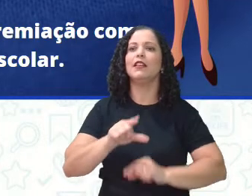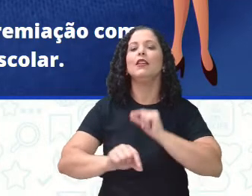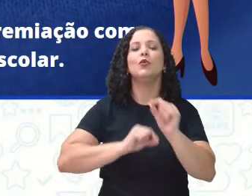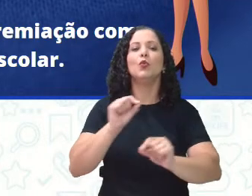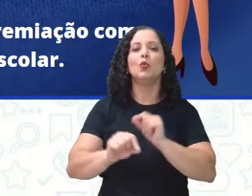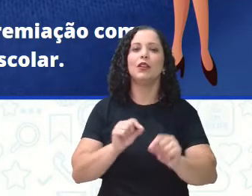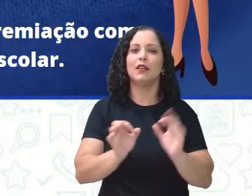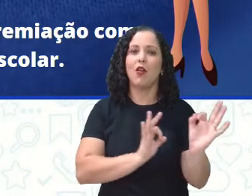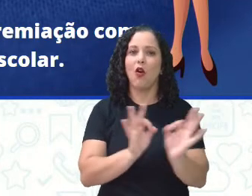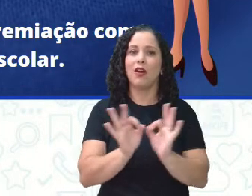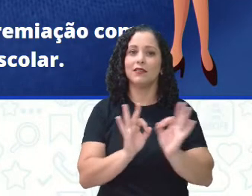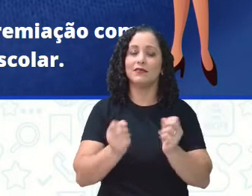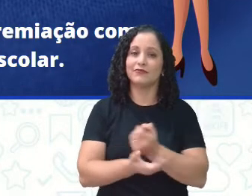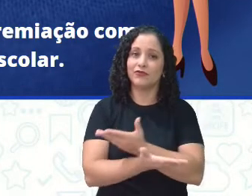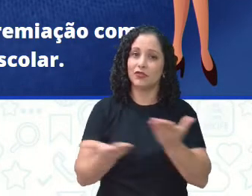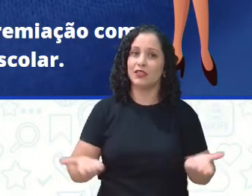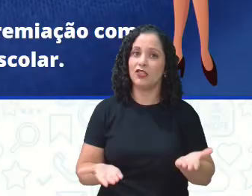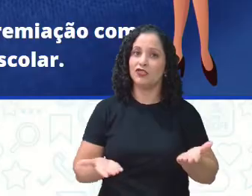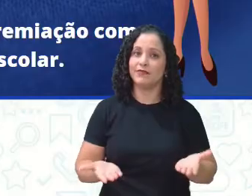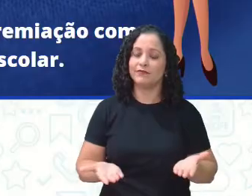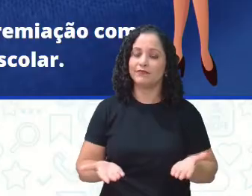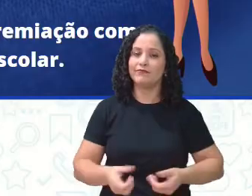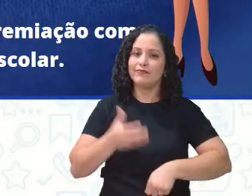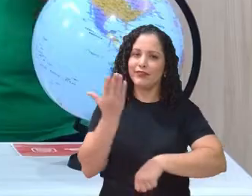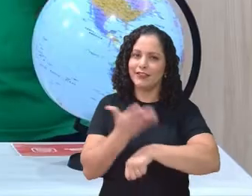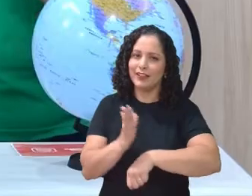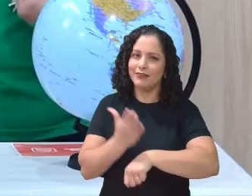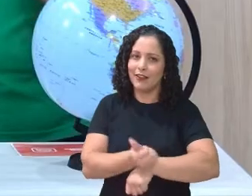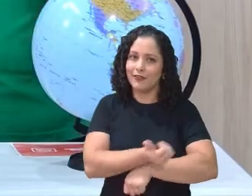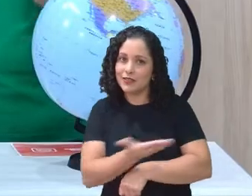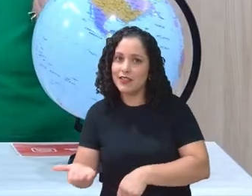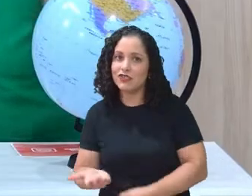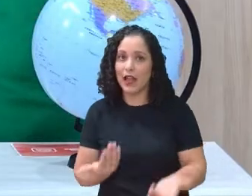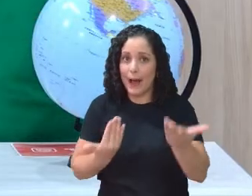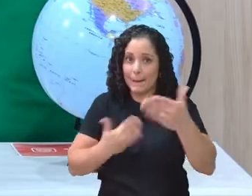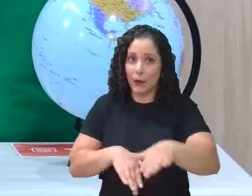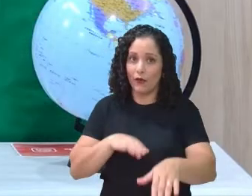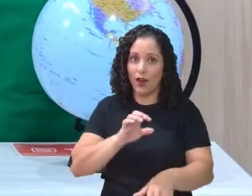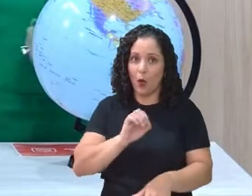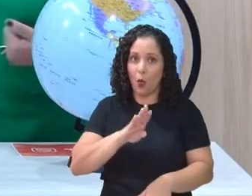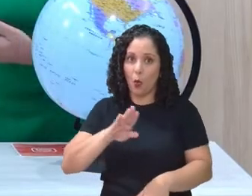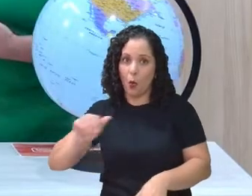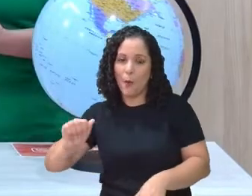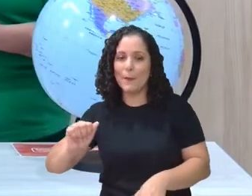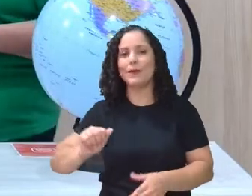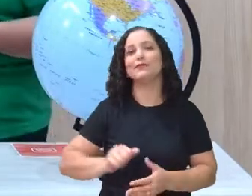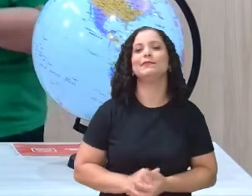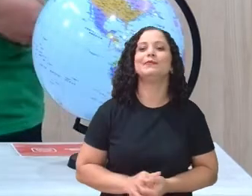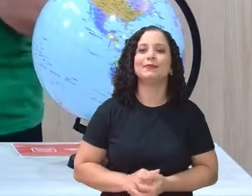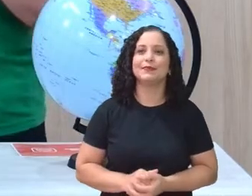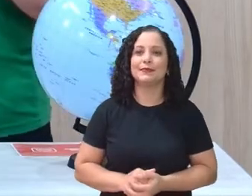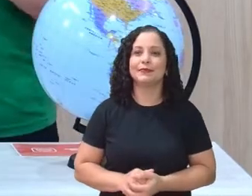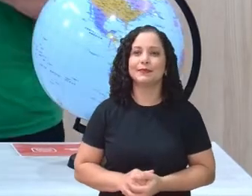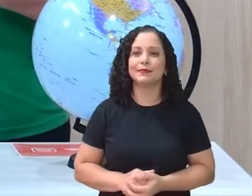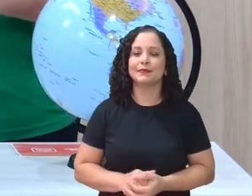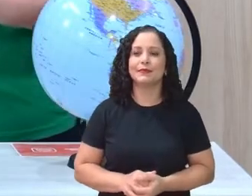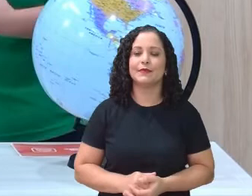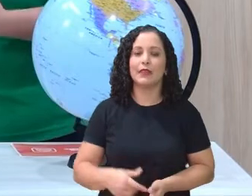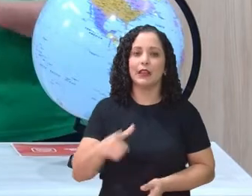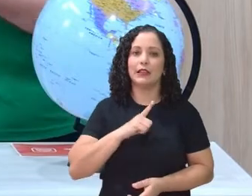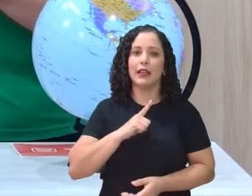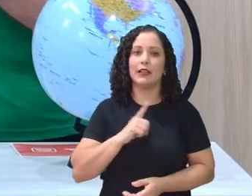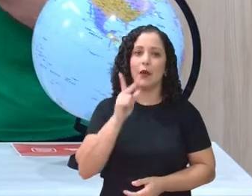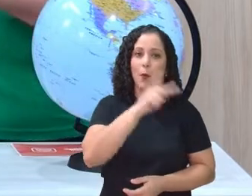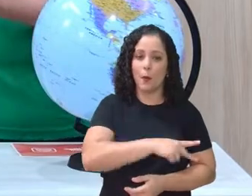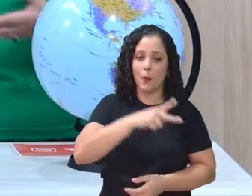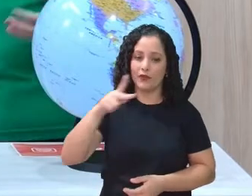vamos preparar vocês para a prova da OBA, da Olimpíada Brasileira de Astronomia e Astronáutica. O professor lá na escola